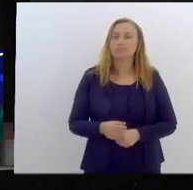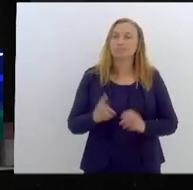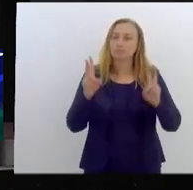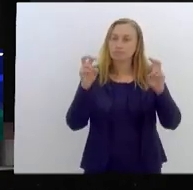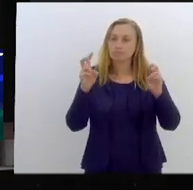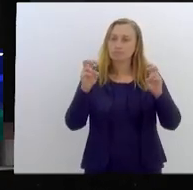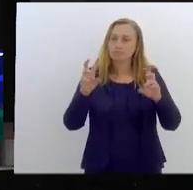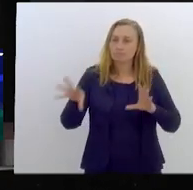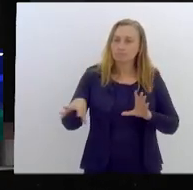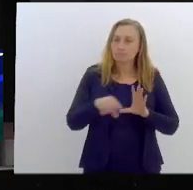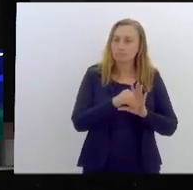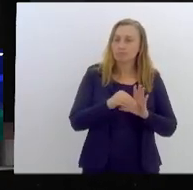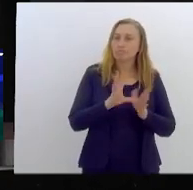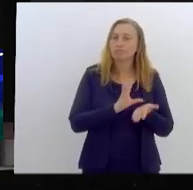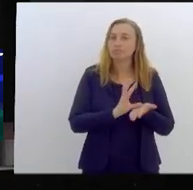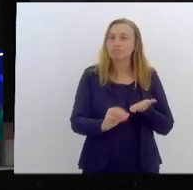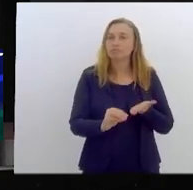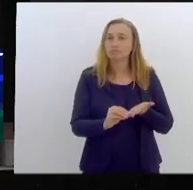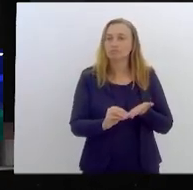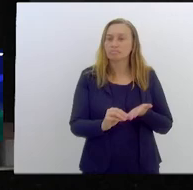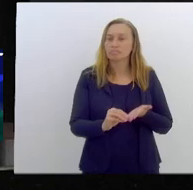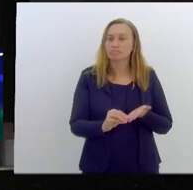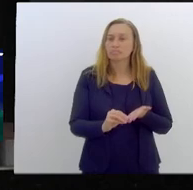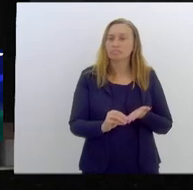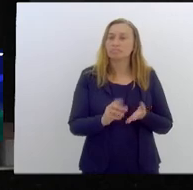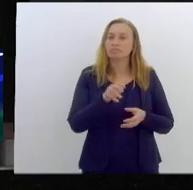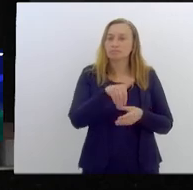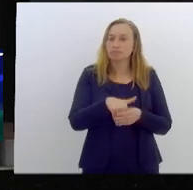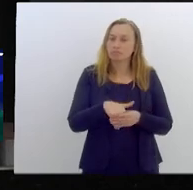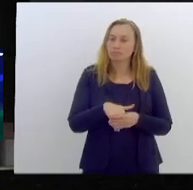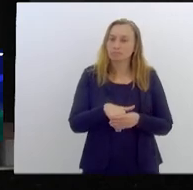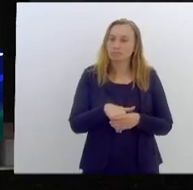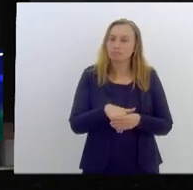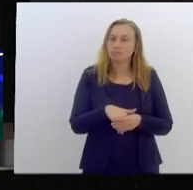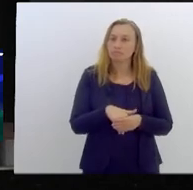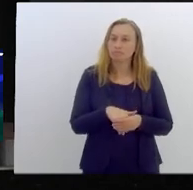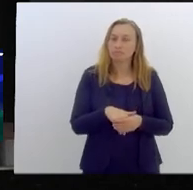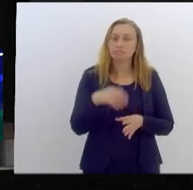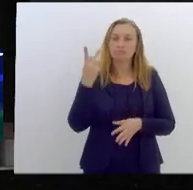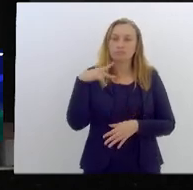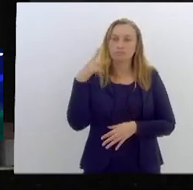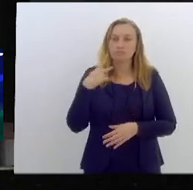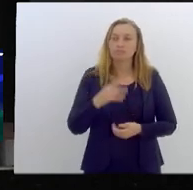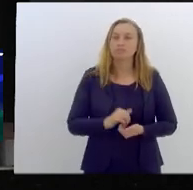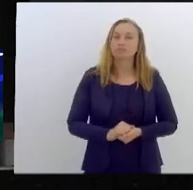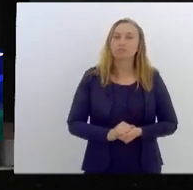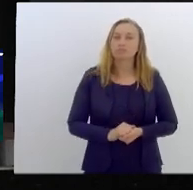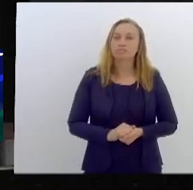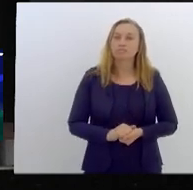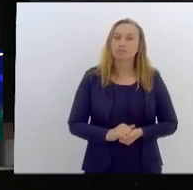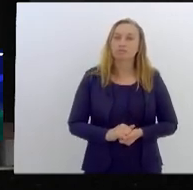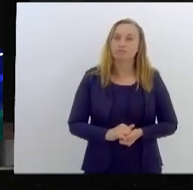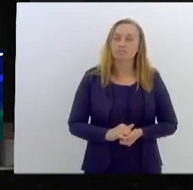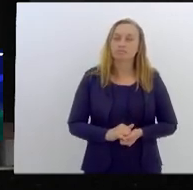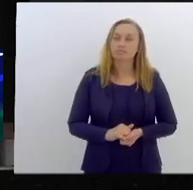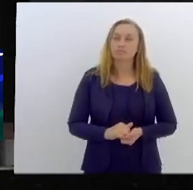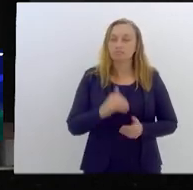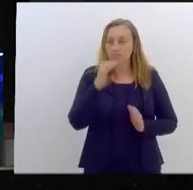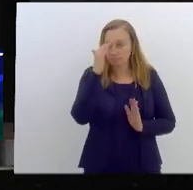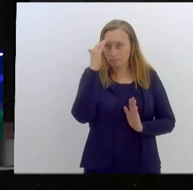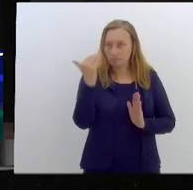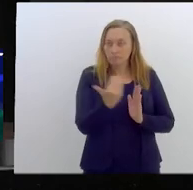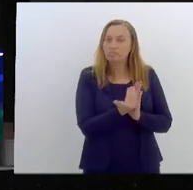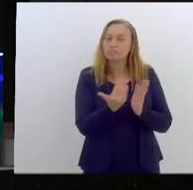matéria entrará na pauta e será votada pelos parlamentares. Nós estamos cumprindo